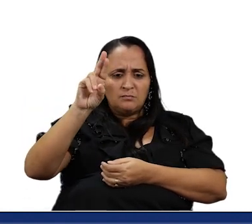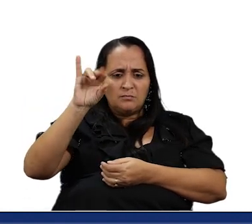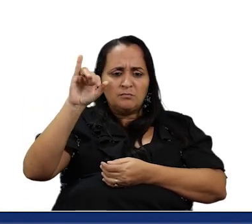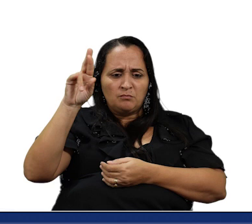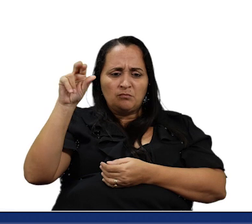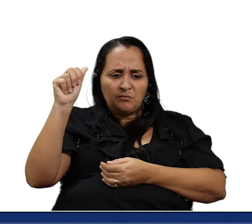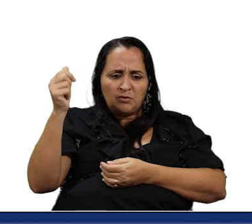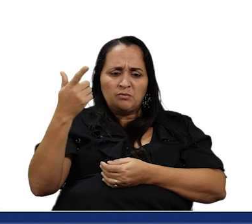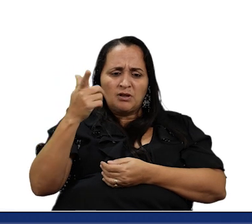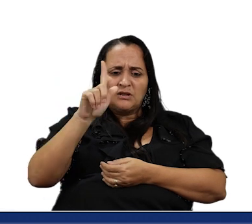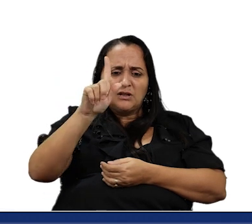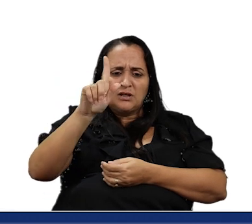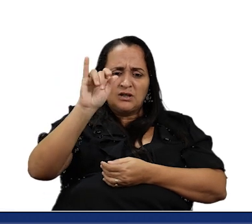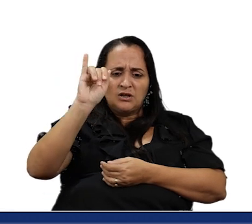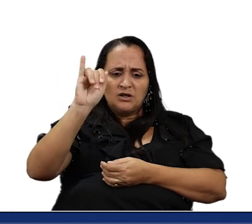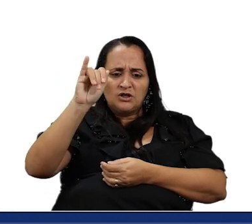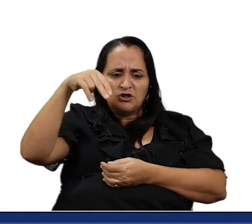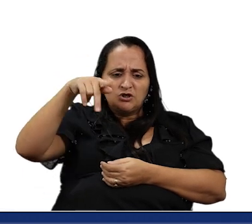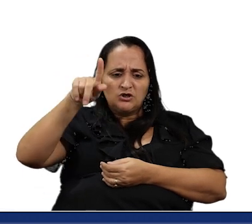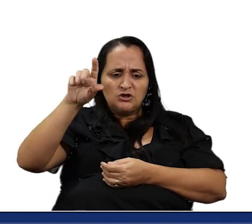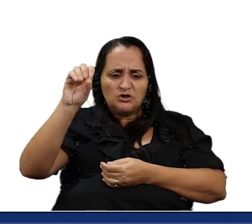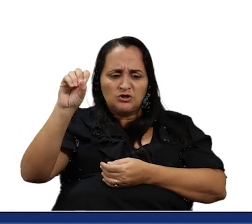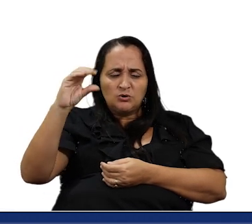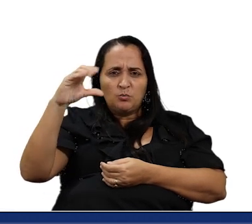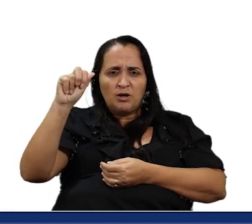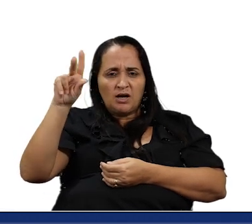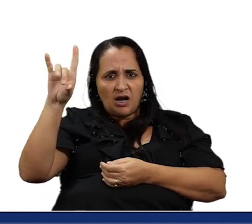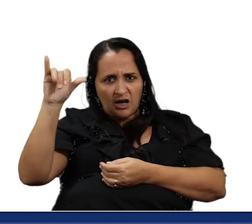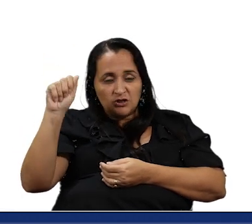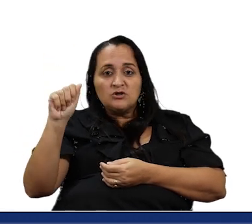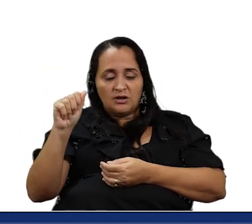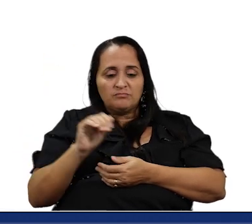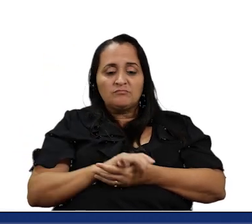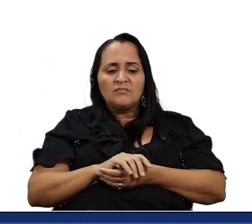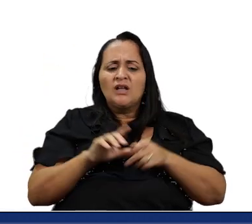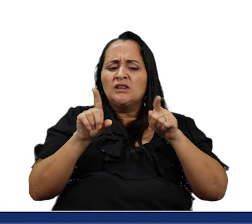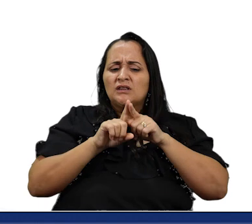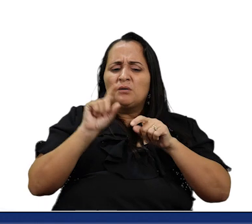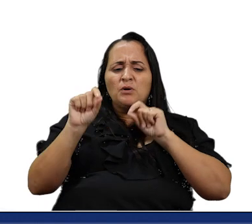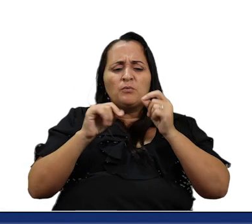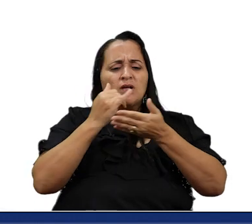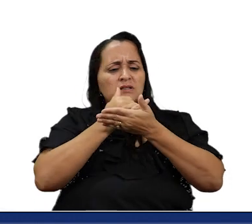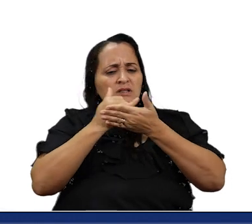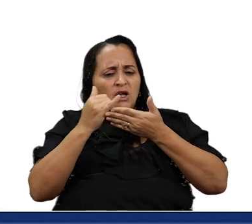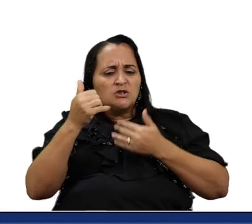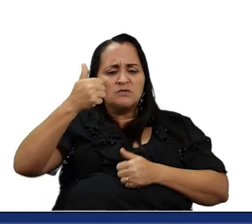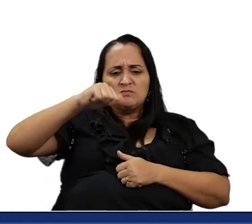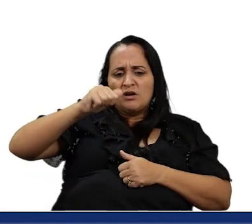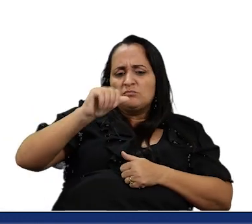do centro de Salvador, com a campanha Vem pro Centro. Fora da programação,